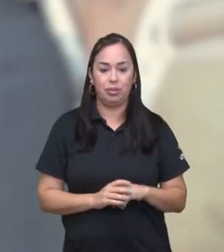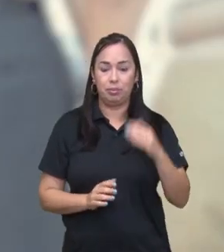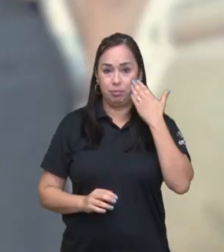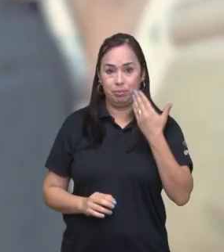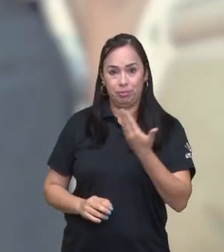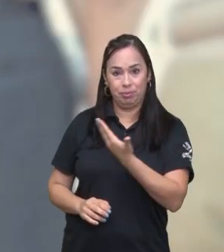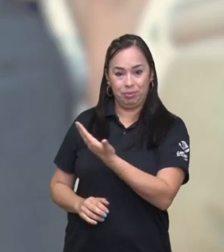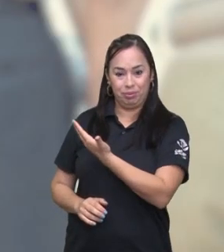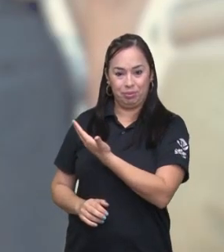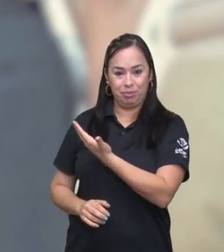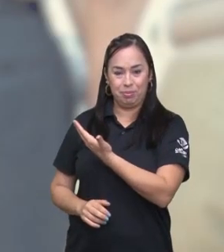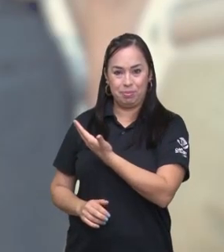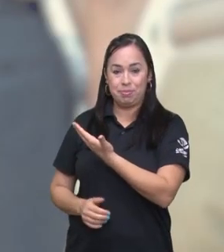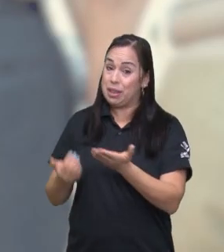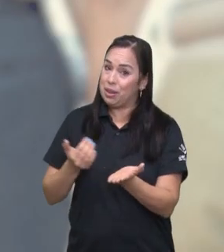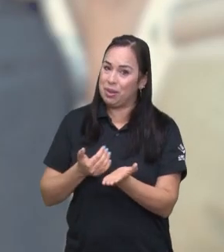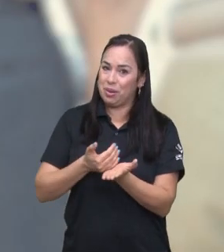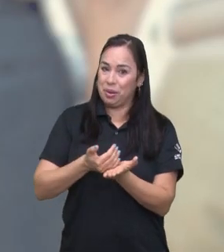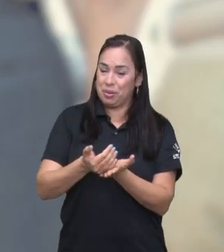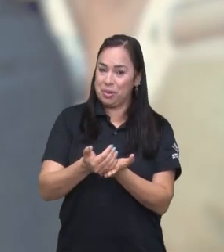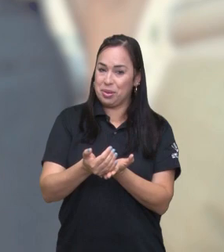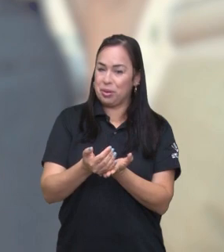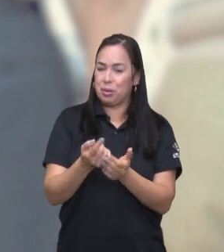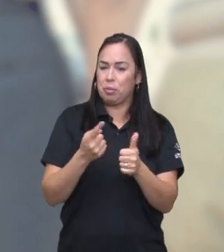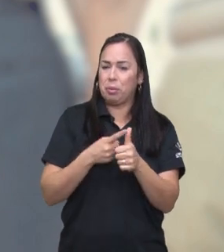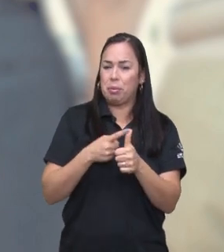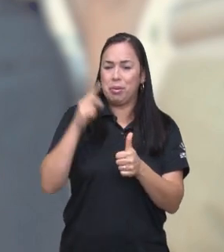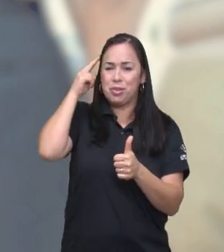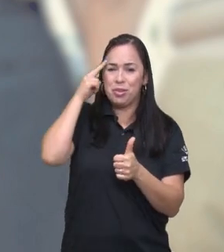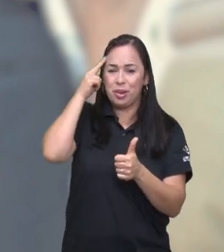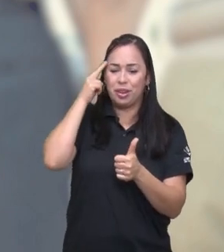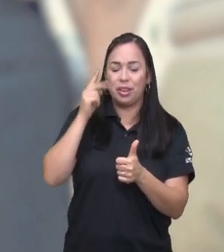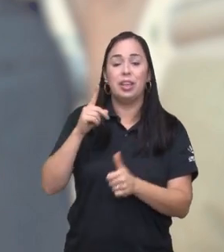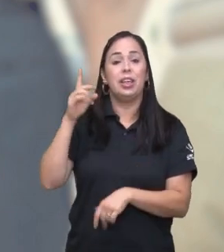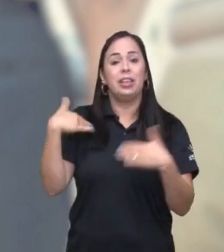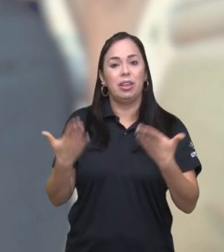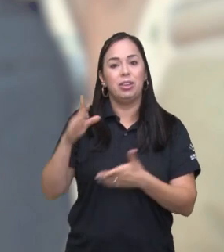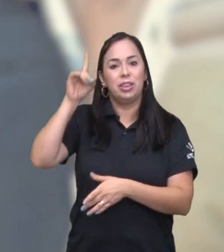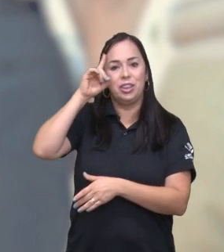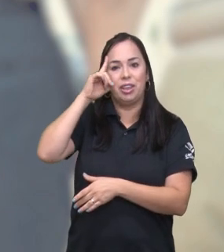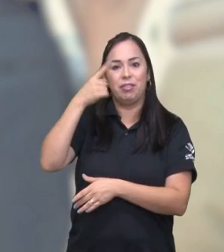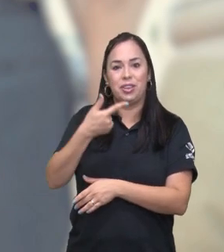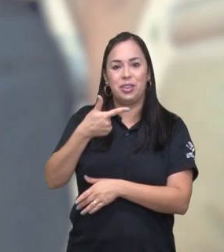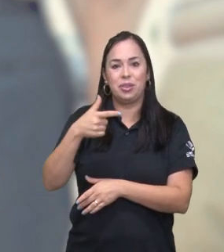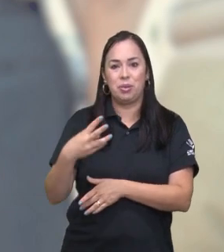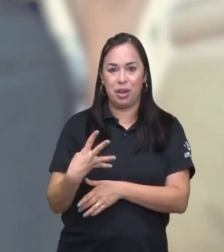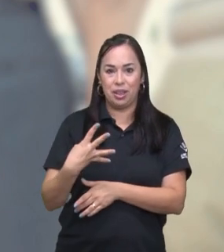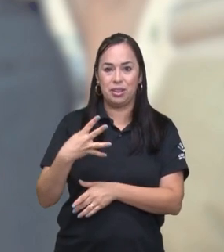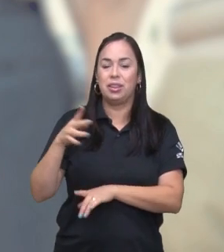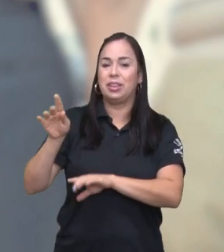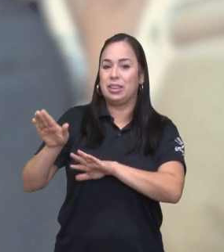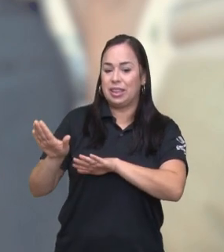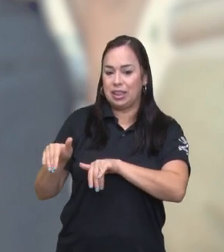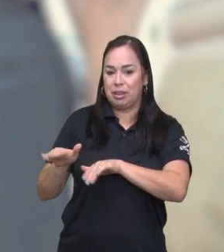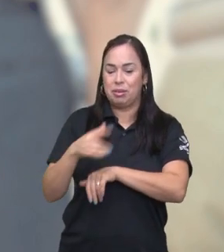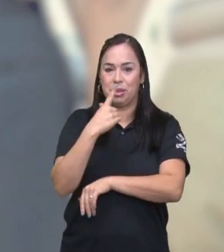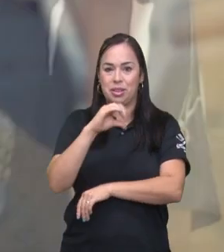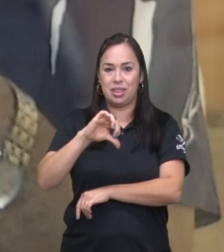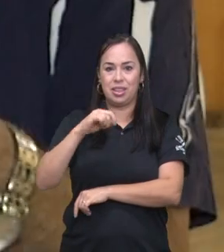Novo Horizonte, eu penso que a sua origem nasceu desse sonho. E no dia 24 de setembro de 1978, houve